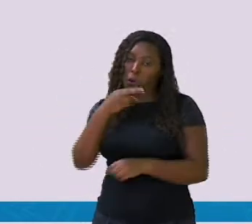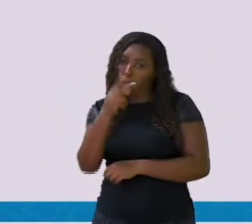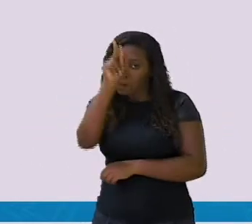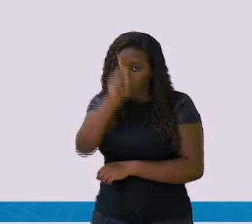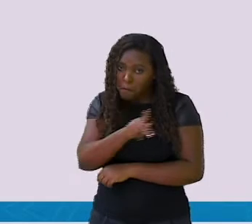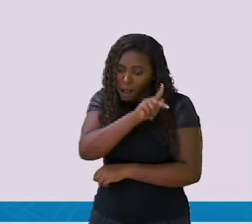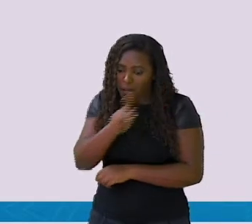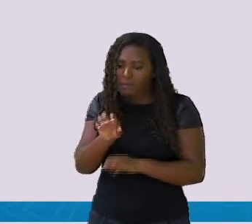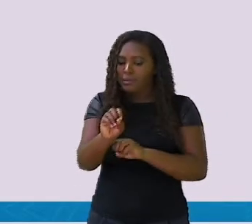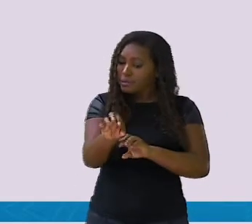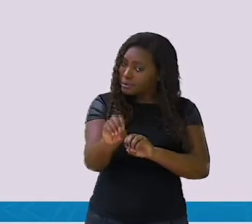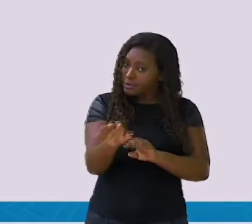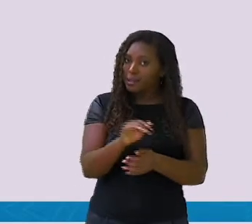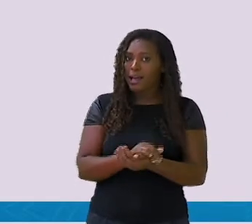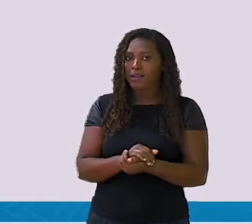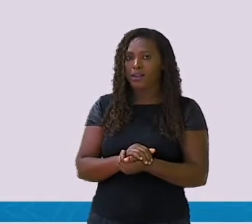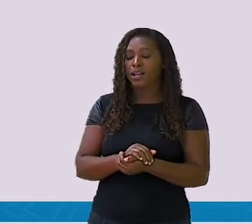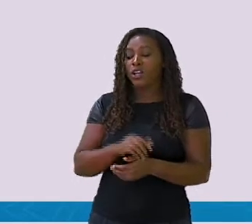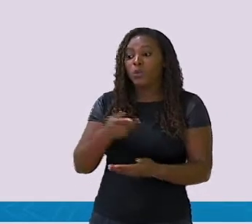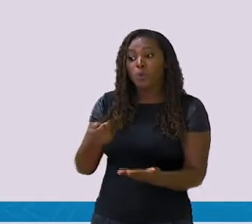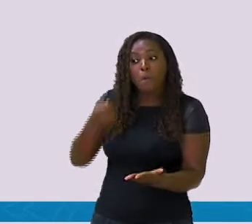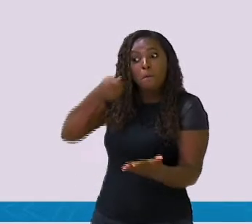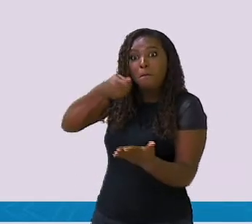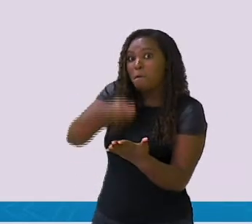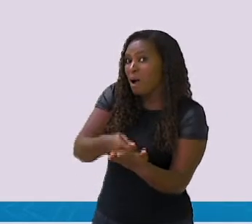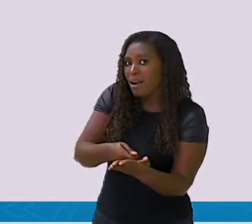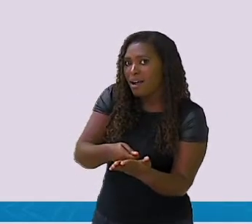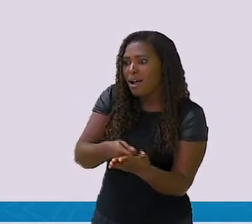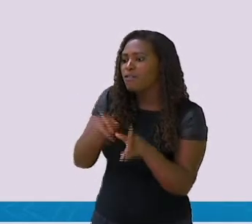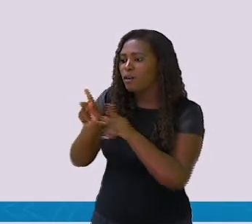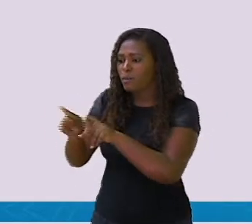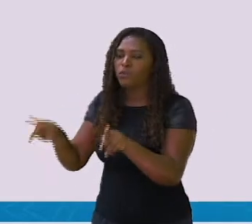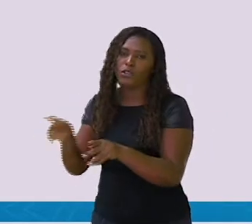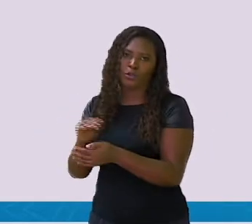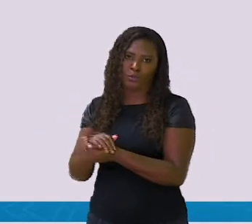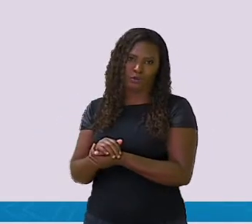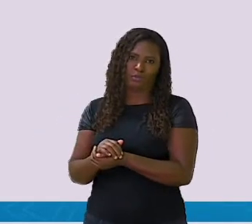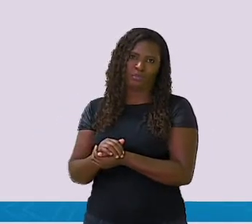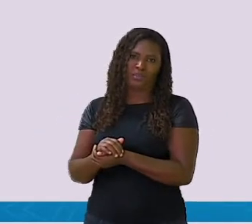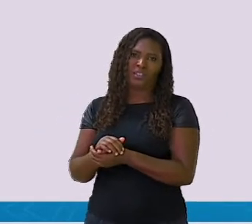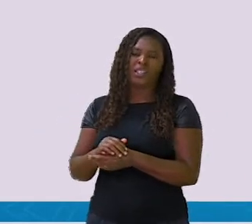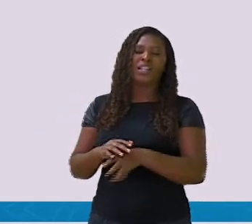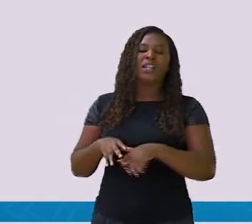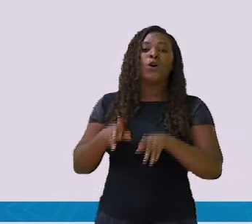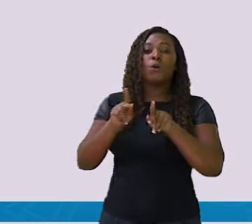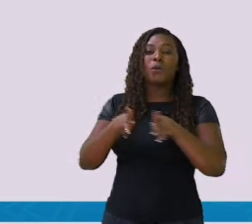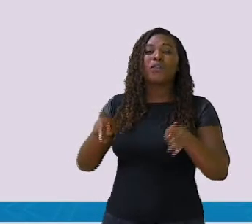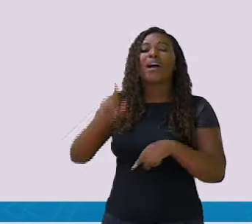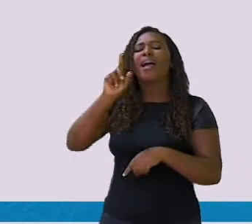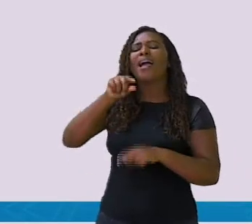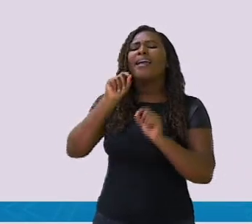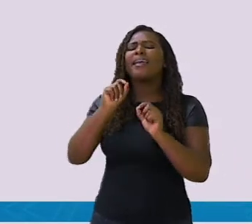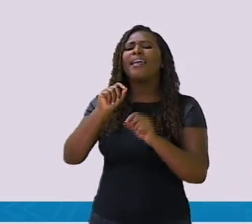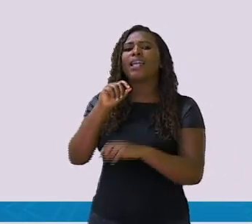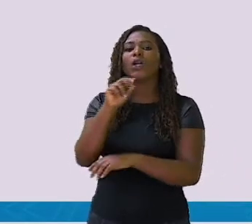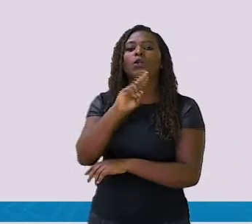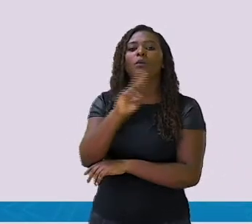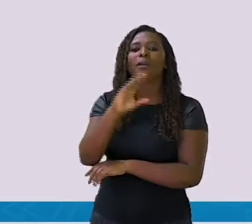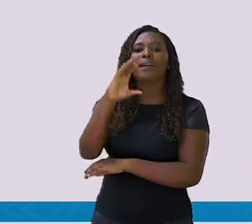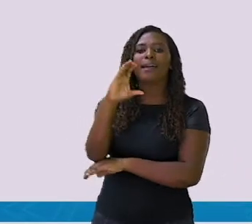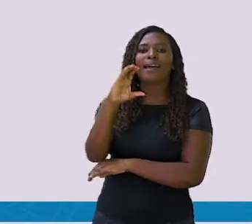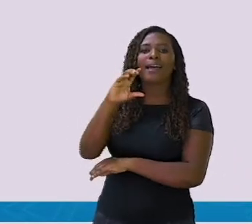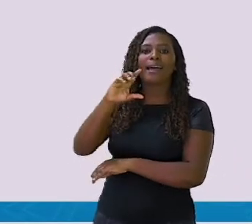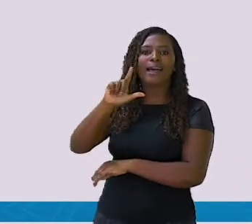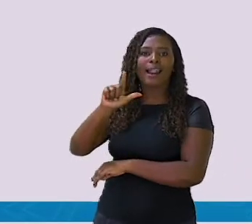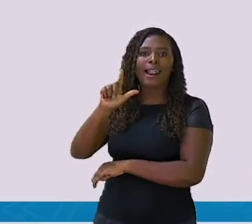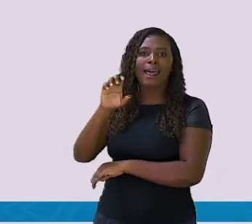falar agora. Ó. Nessa época, os professores eram clérigos das ordens menores e